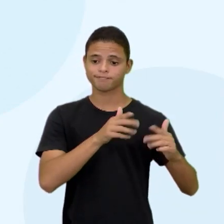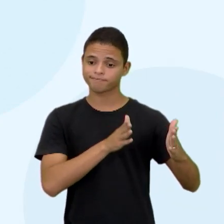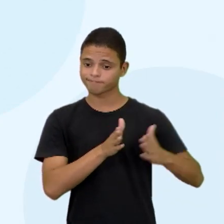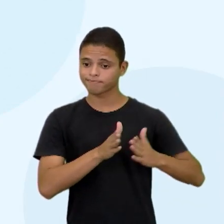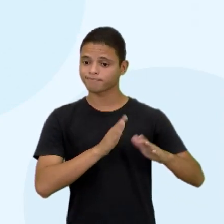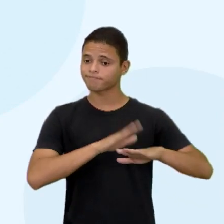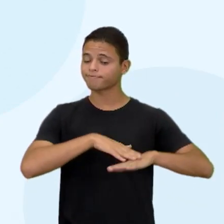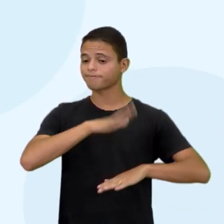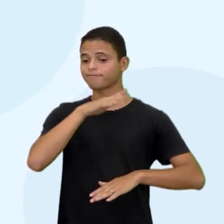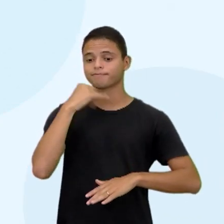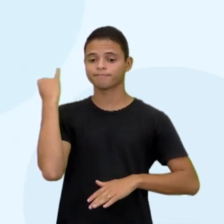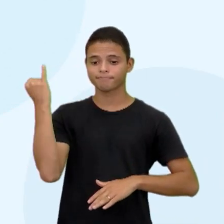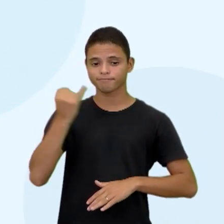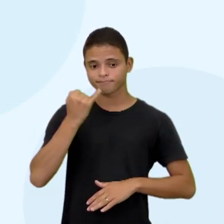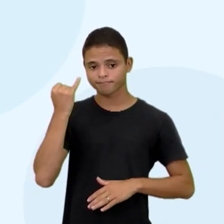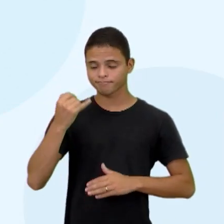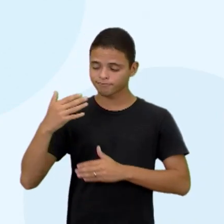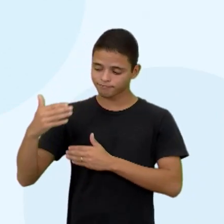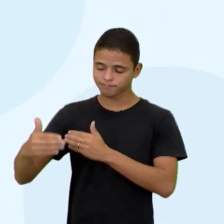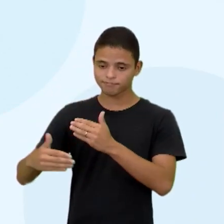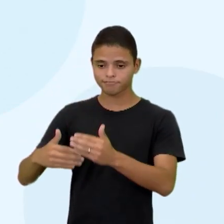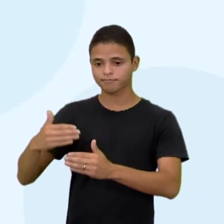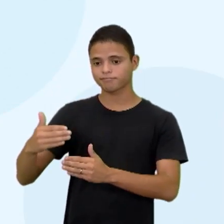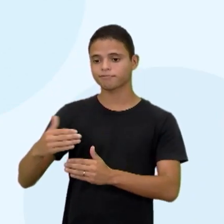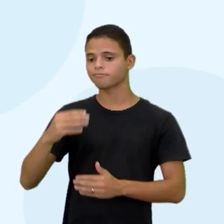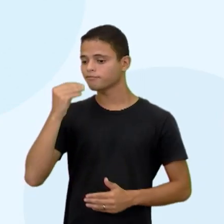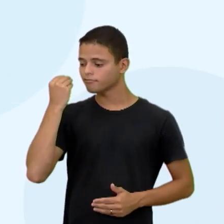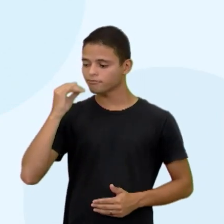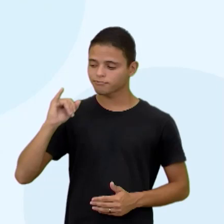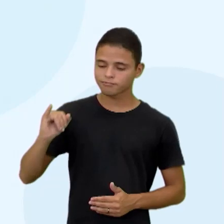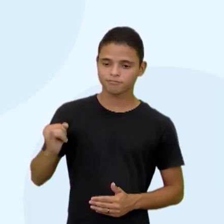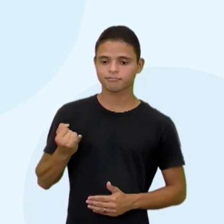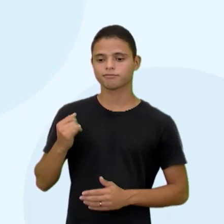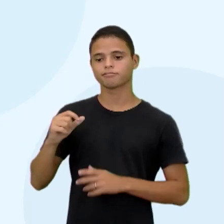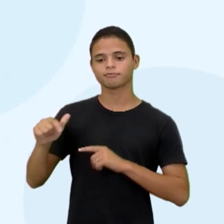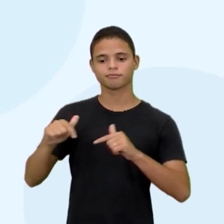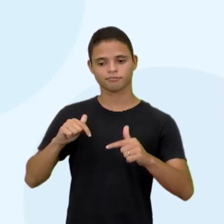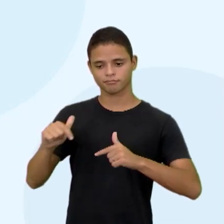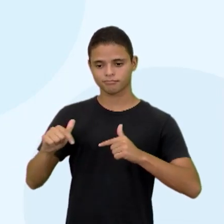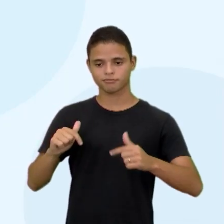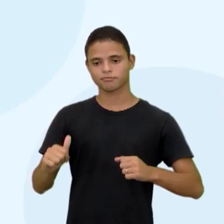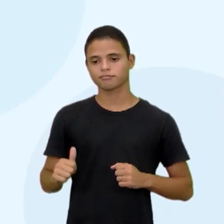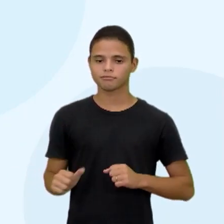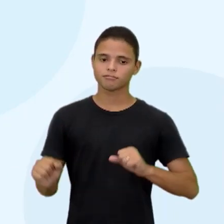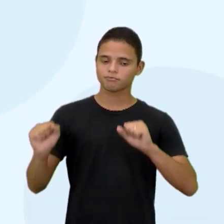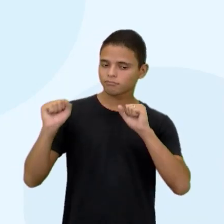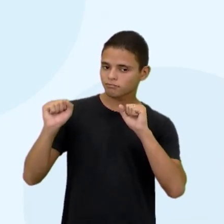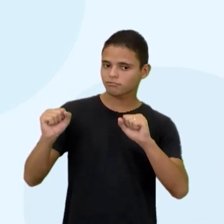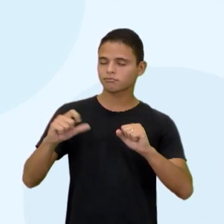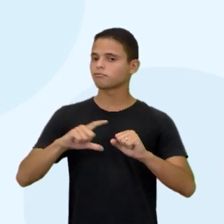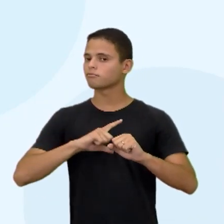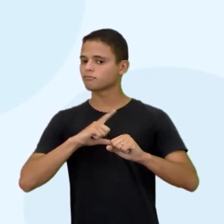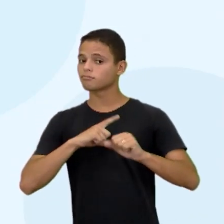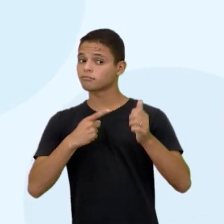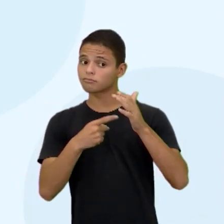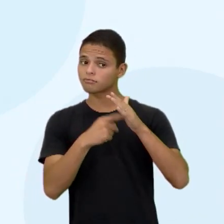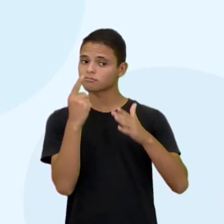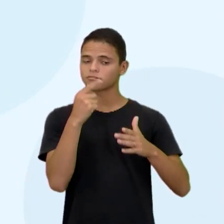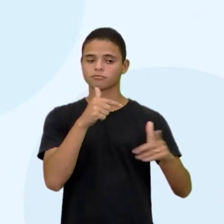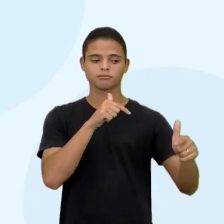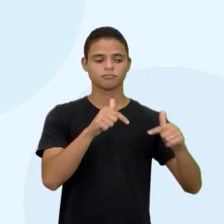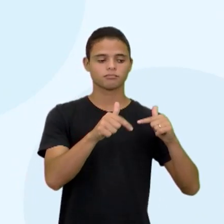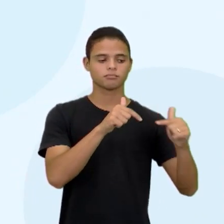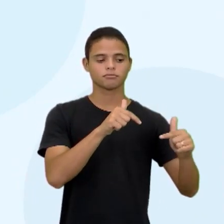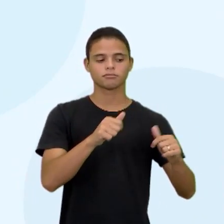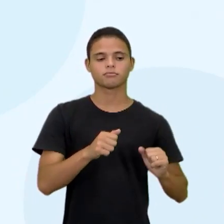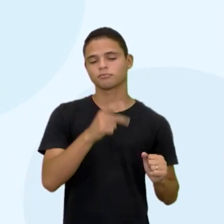processo de seleção de um candidato para uma oportunidade de trabalho em uma empresa. Pode estar no momento do primeiro emprego ou para quem procura